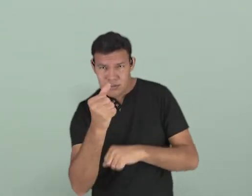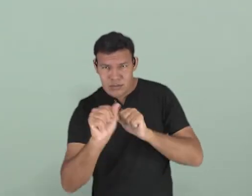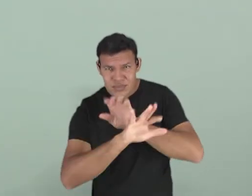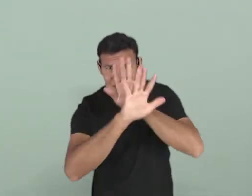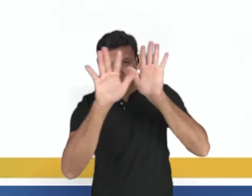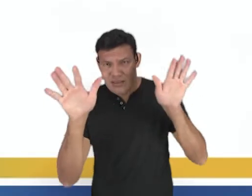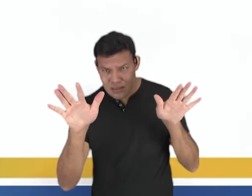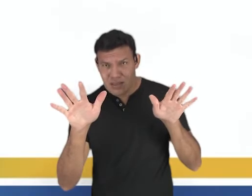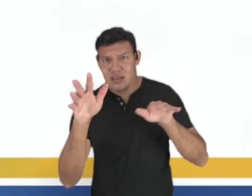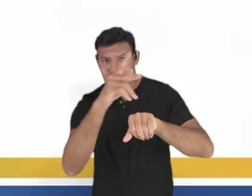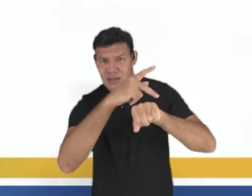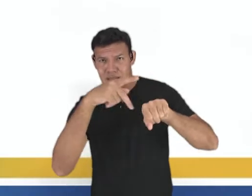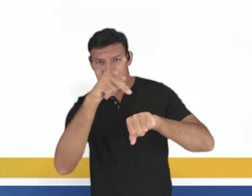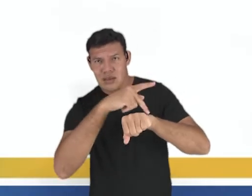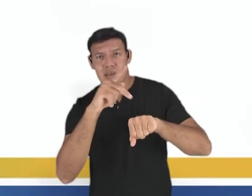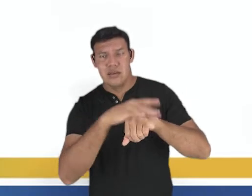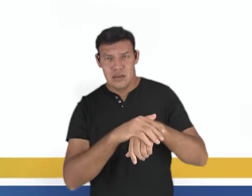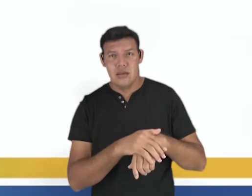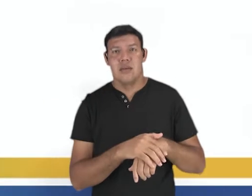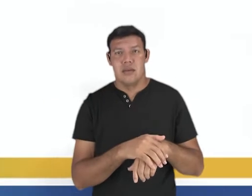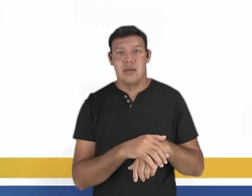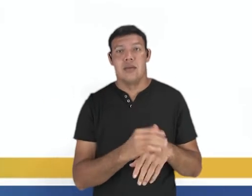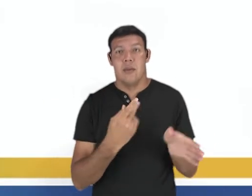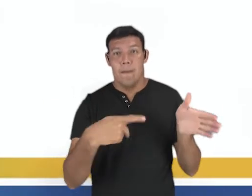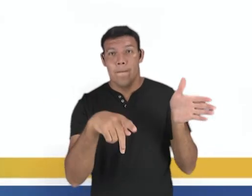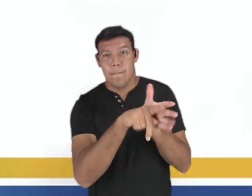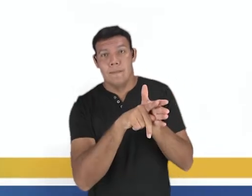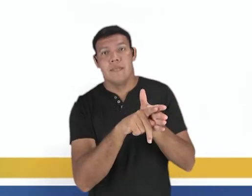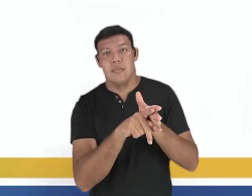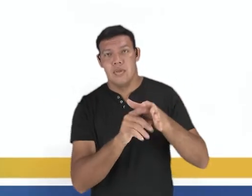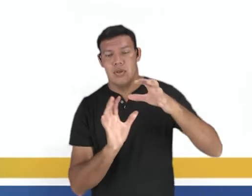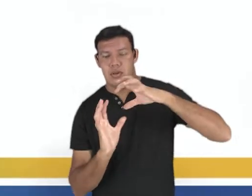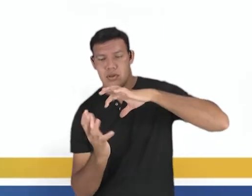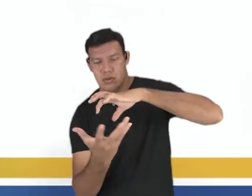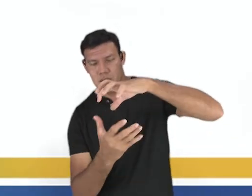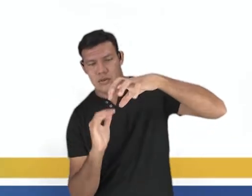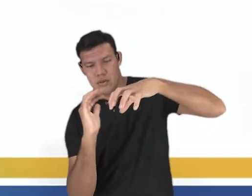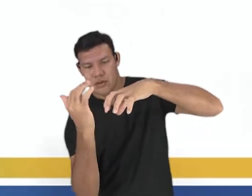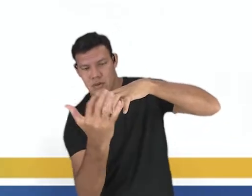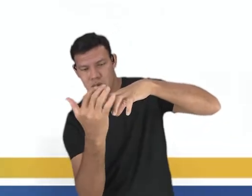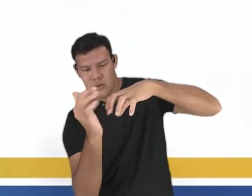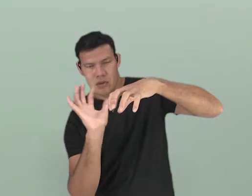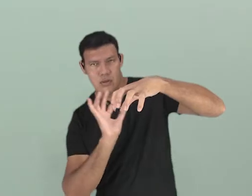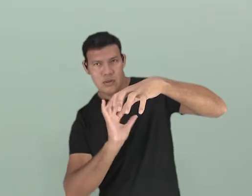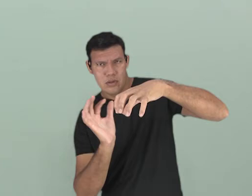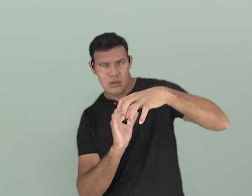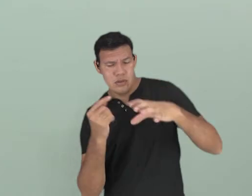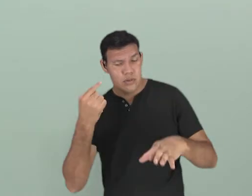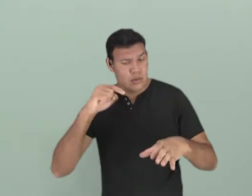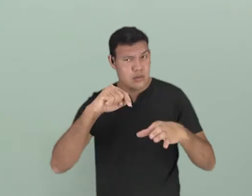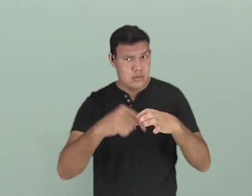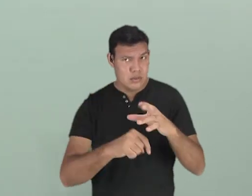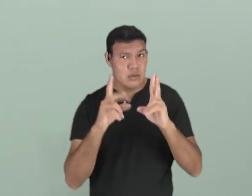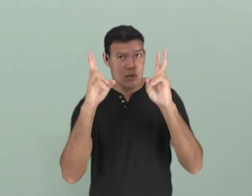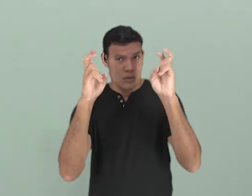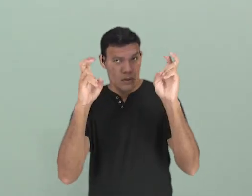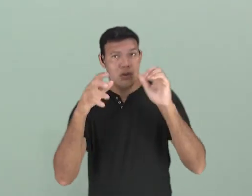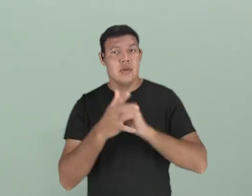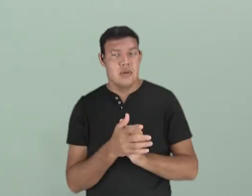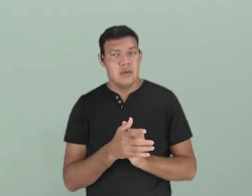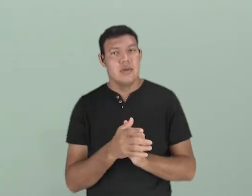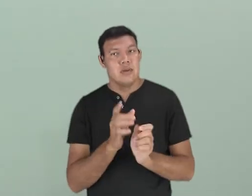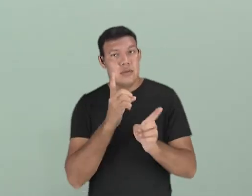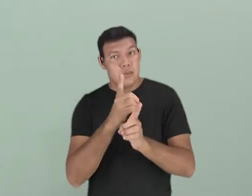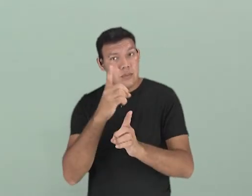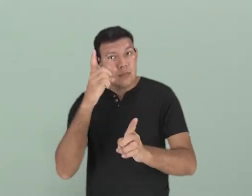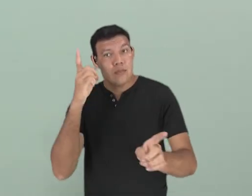aí quais são os países que fazem parte, resumidamente, entre Oriente e Ocidente? Se você quiser aprofundar no assunto, você vai encontrar, como eu